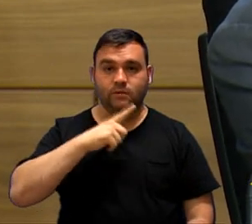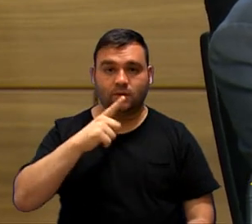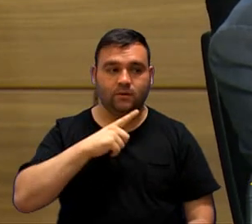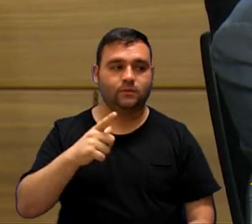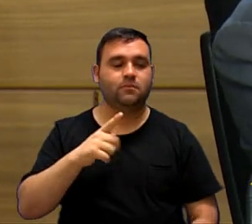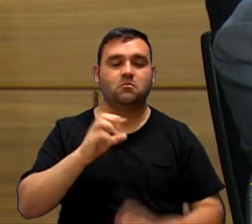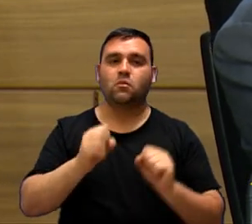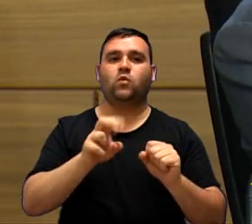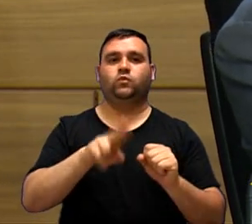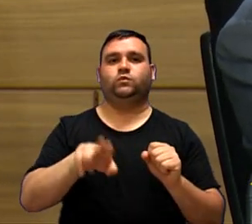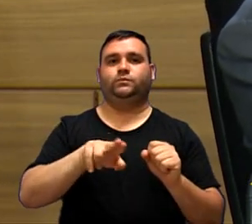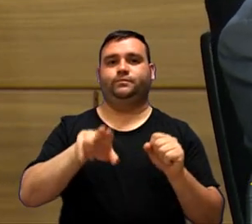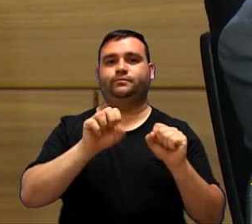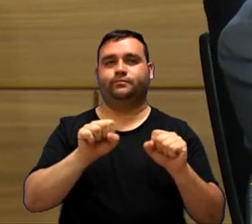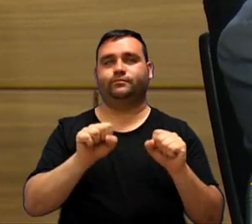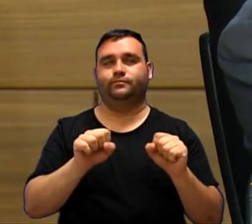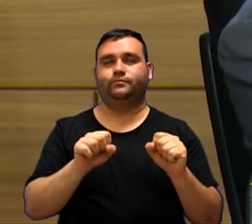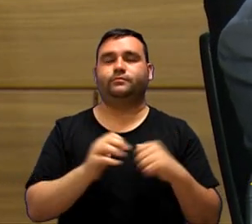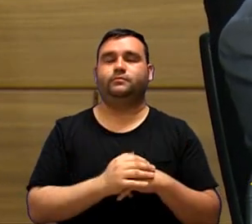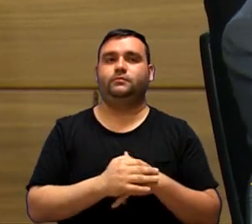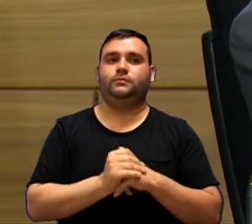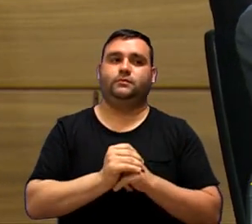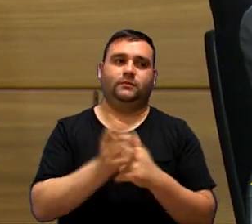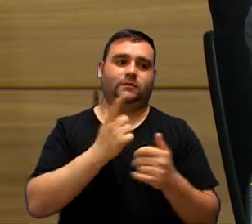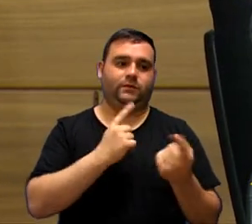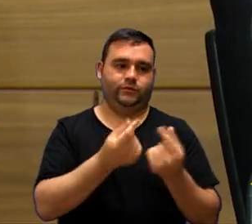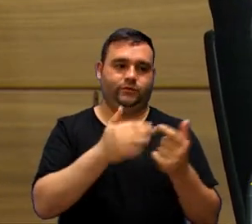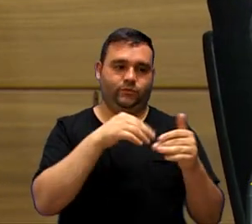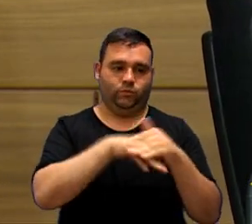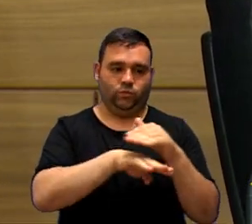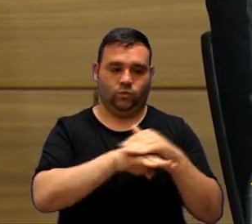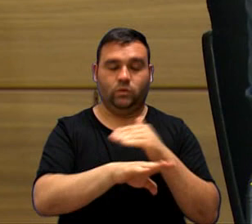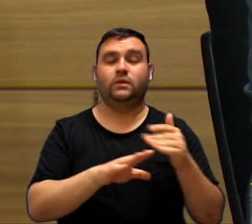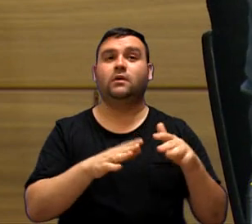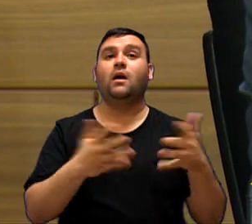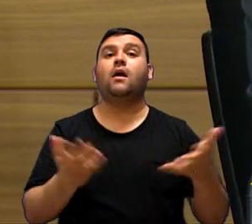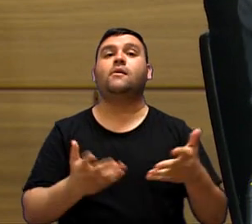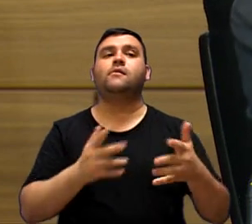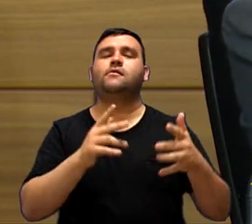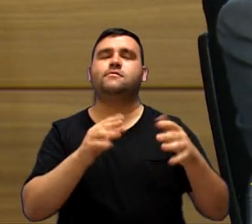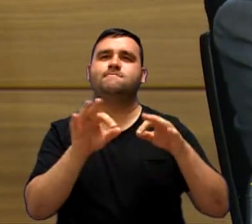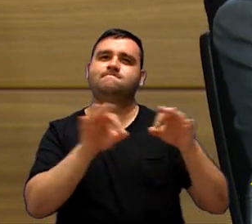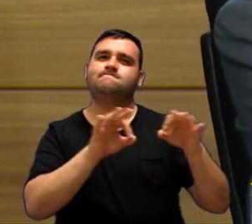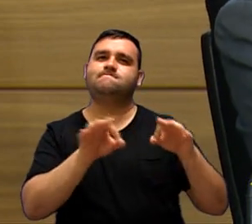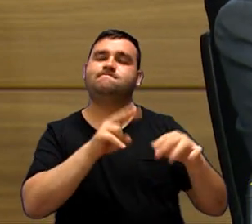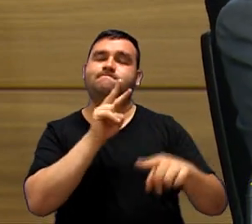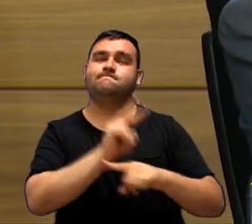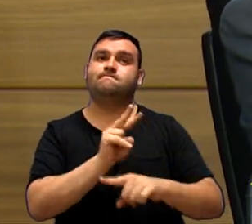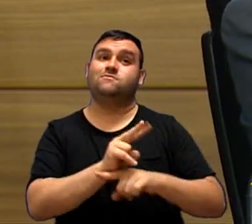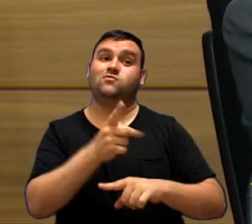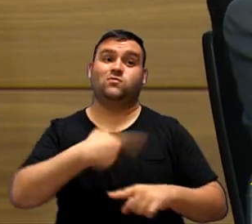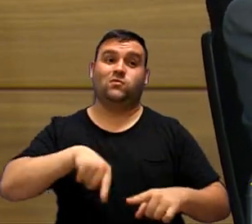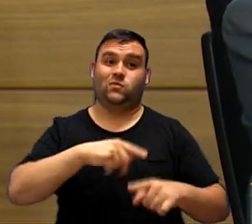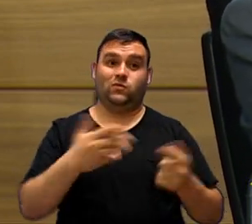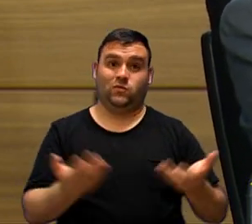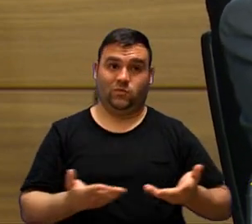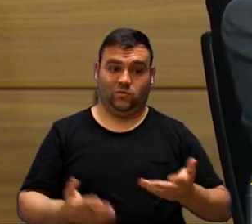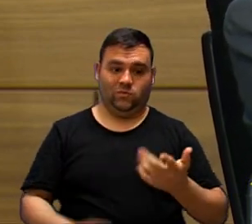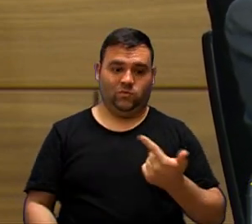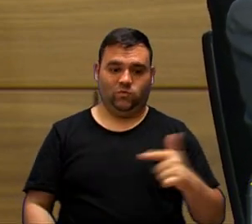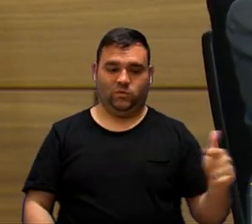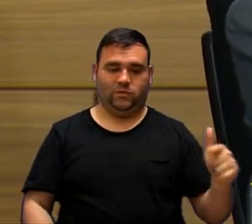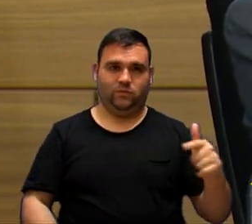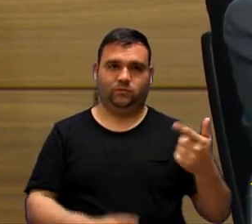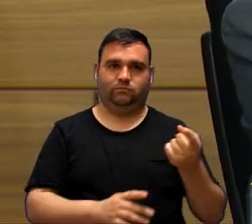a gente pode utilizar isso. É, eu sei. Né, tem um fundo. Então, essa previsão, como nós não estamos agora ainda com